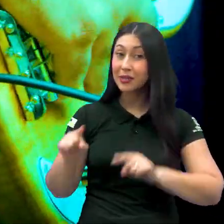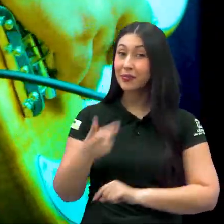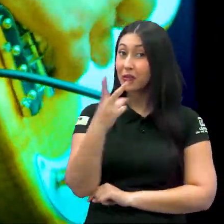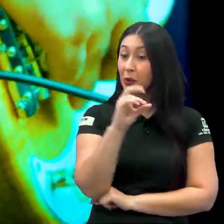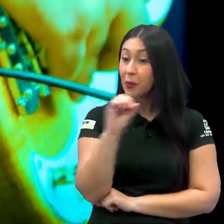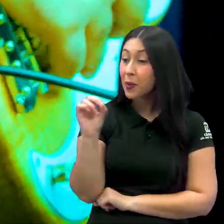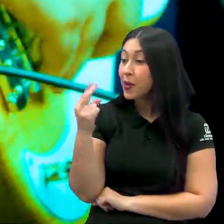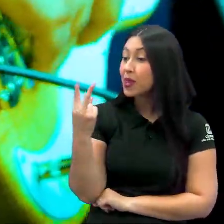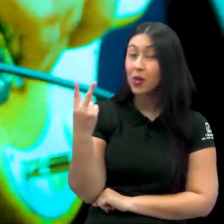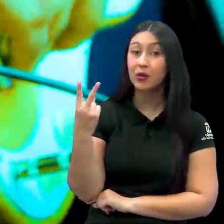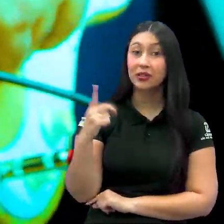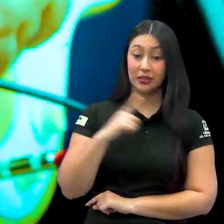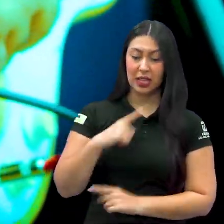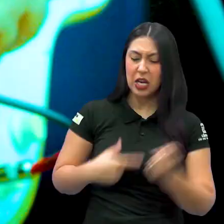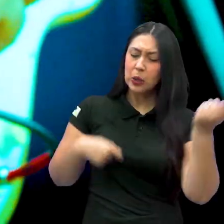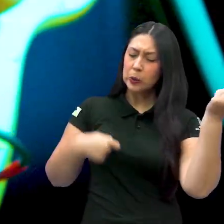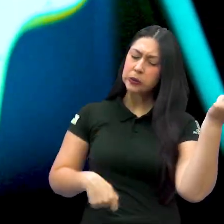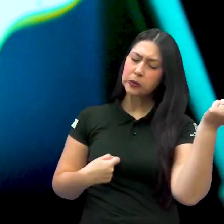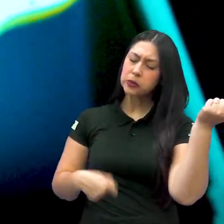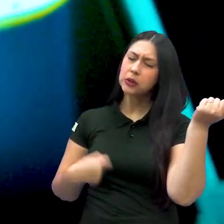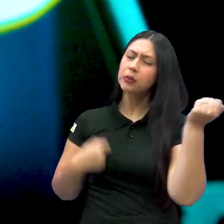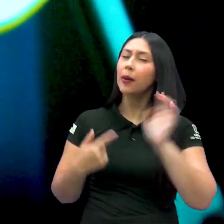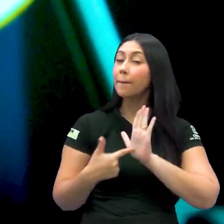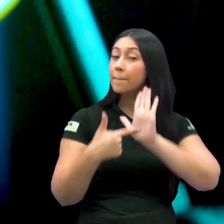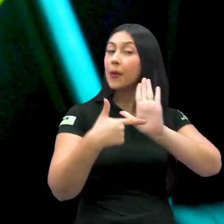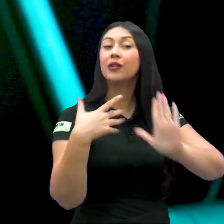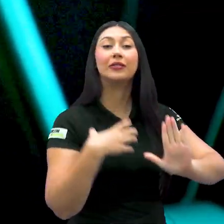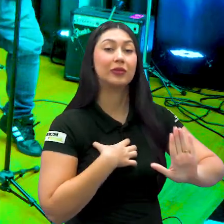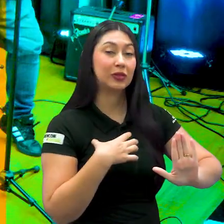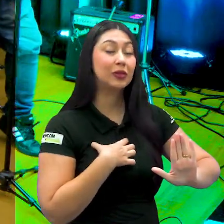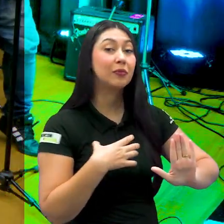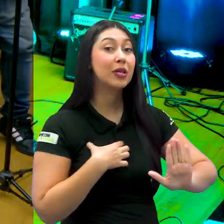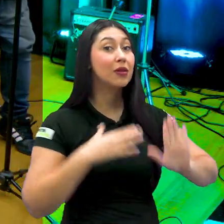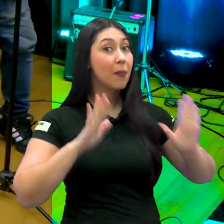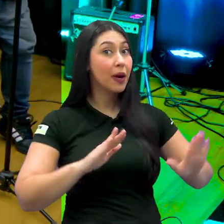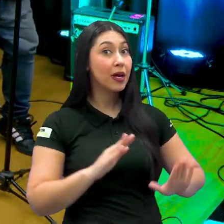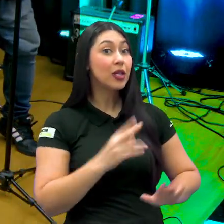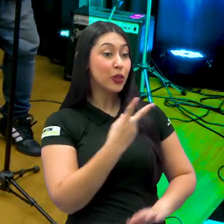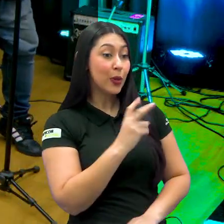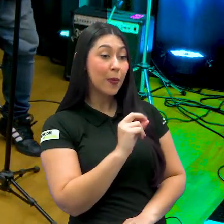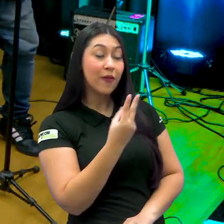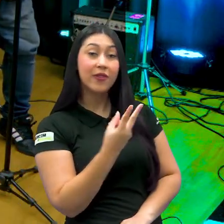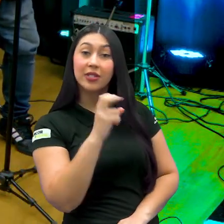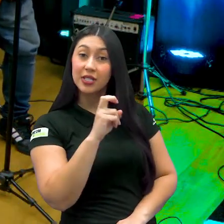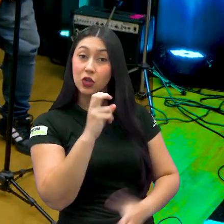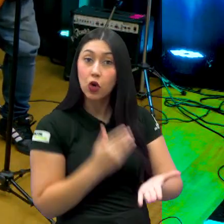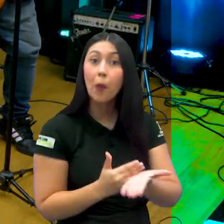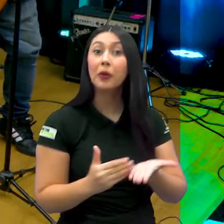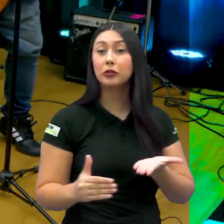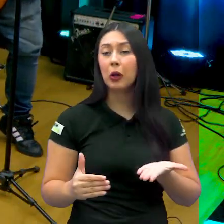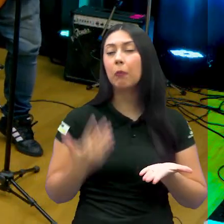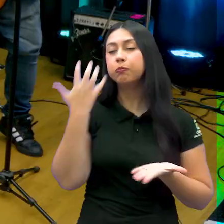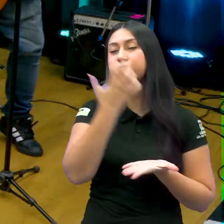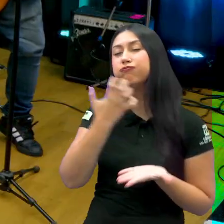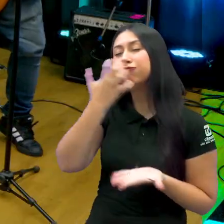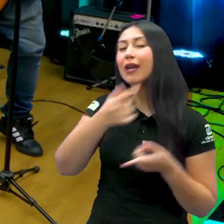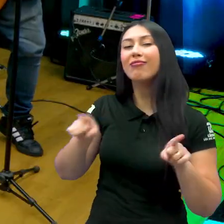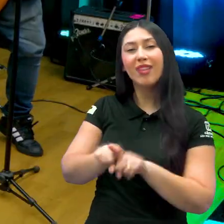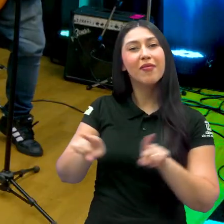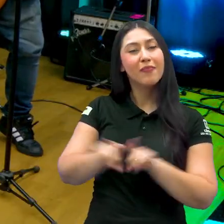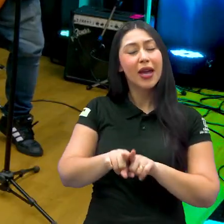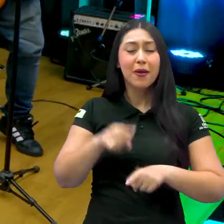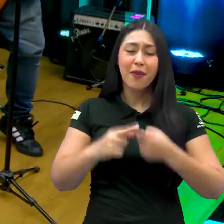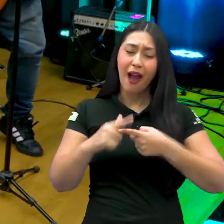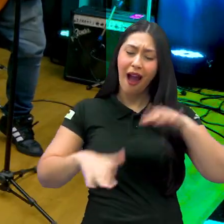Desde 2002, ele transforma a guitarra em extensão dos próprios sentimentos. Em 2025, ele assumiu os vocais para